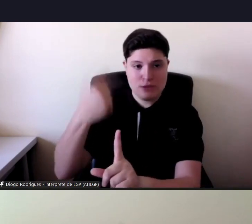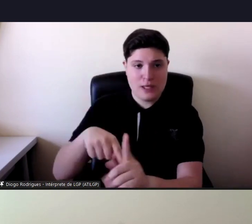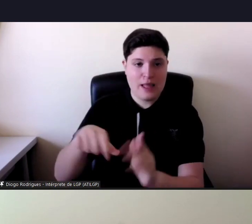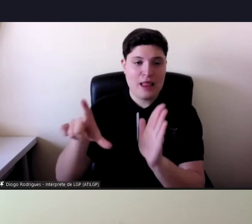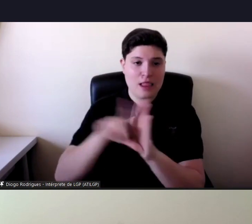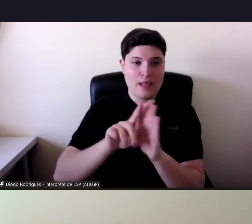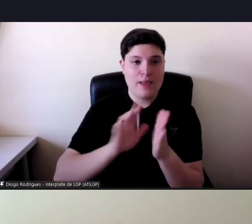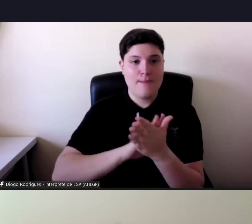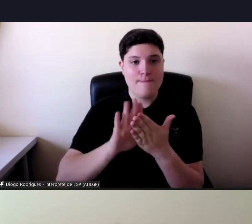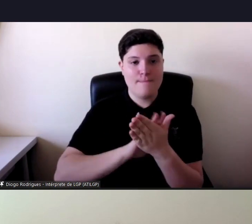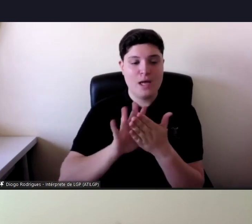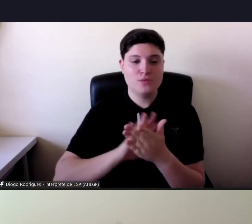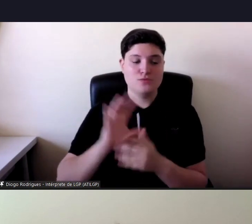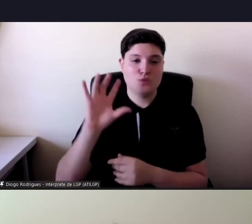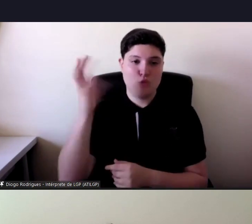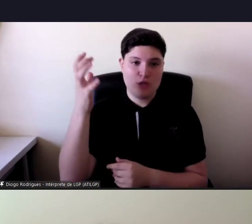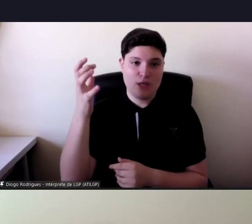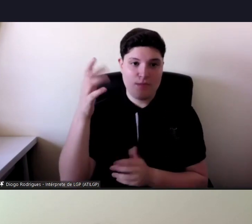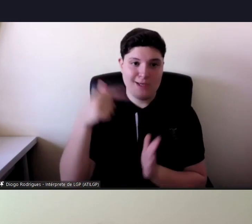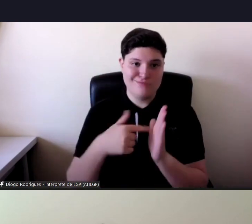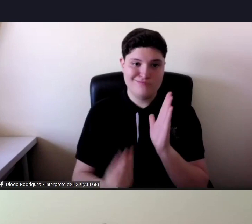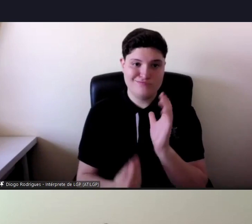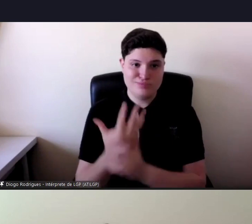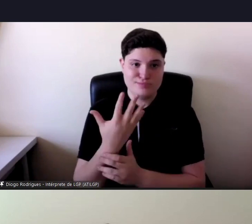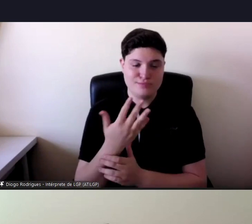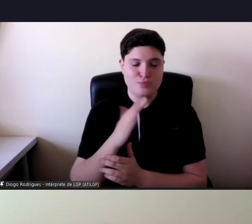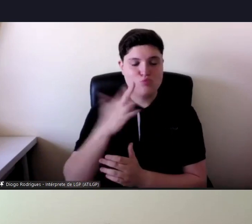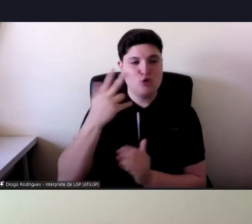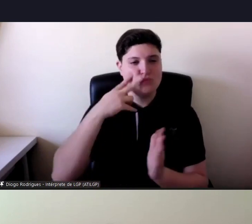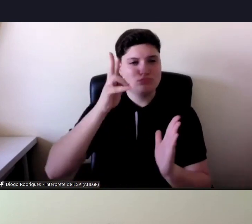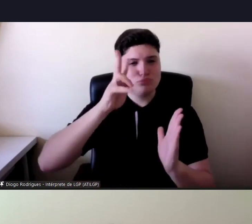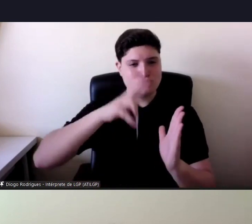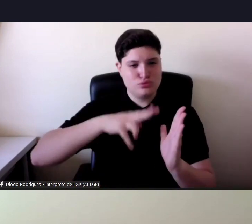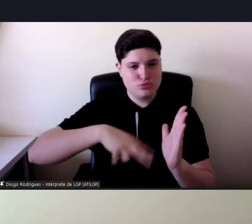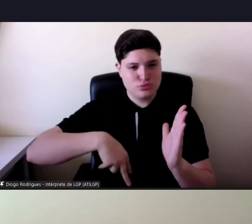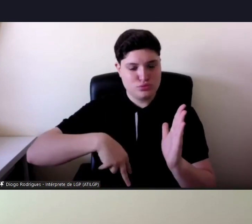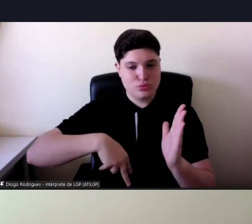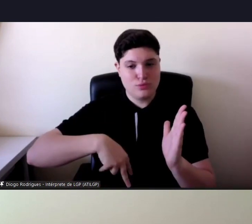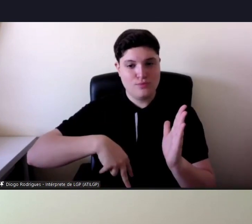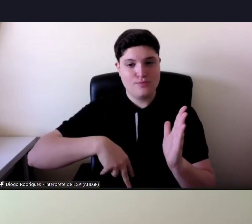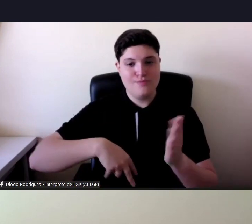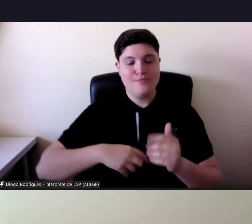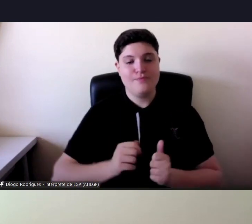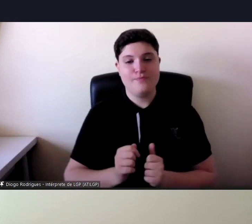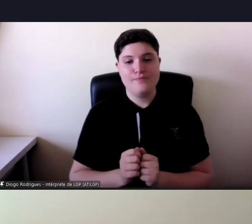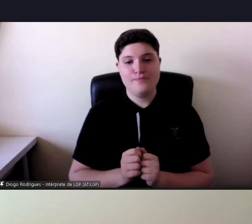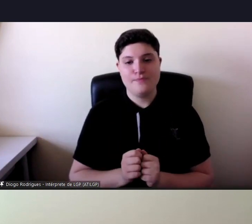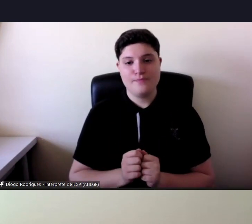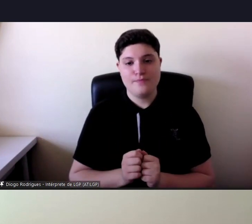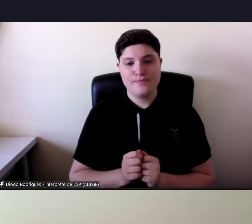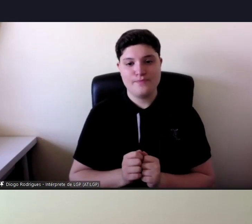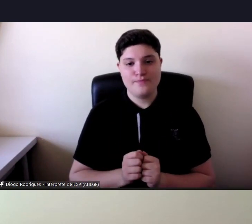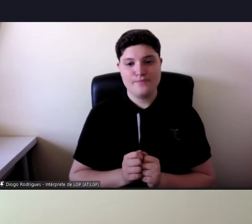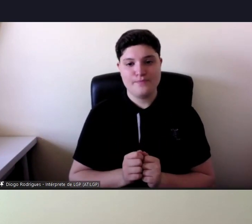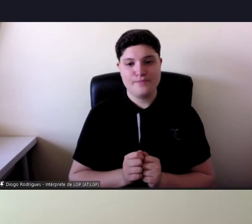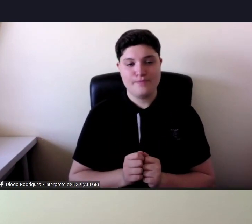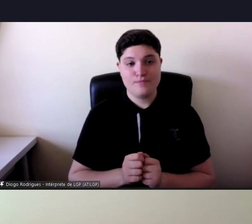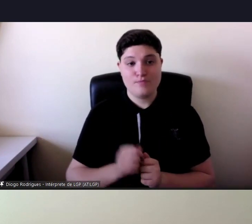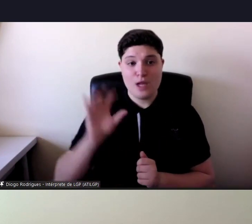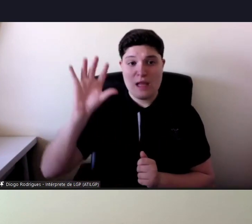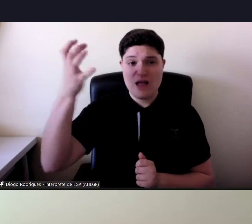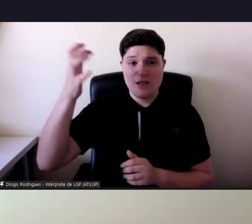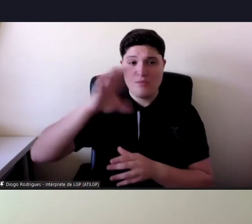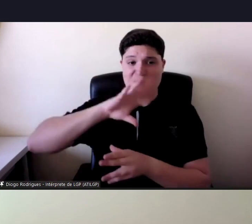estes gases que depois dão origem a tudo mais. No entanto, houve uma evolução muito recente, portanto,